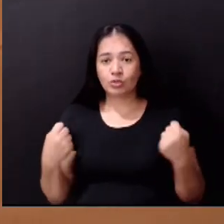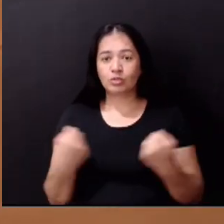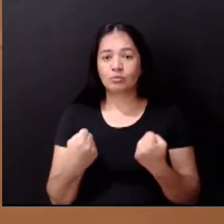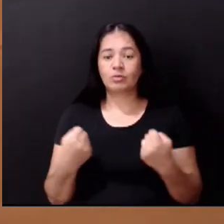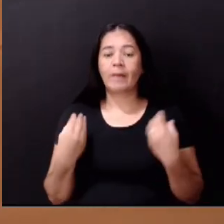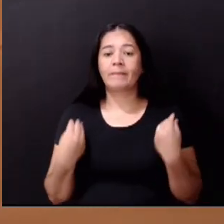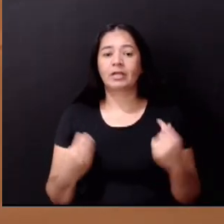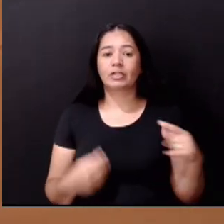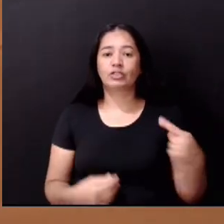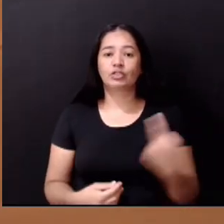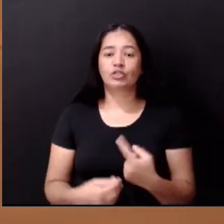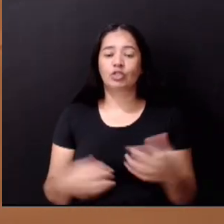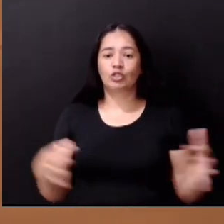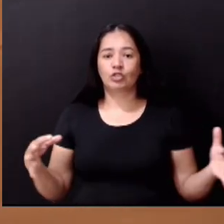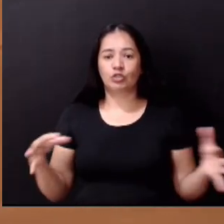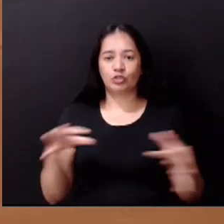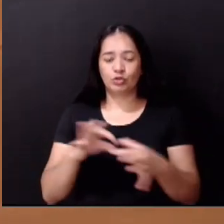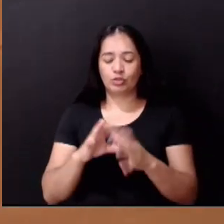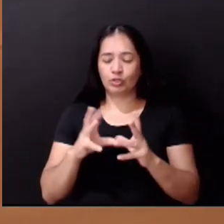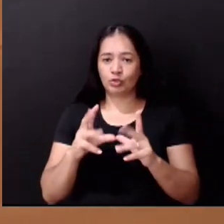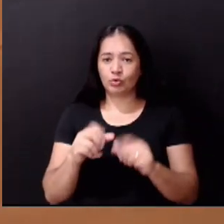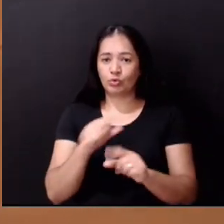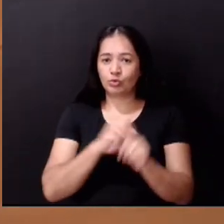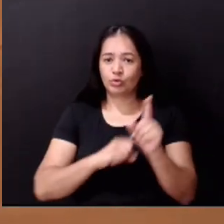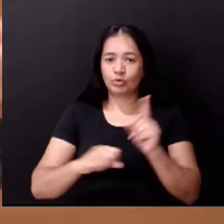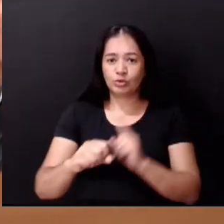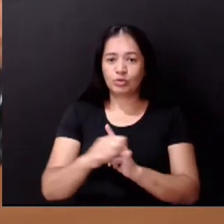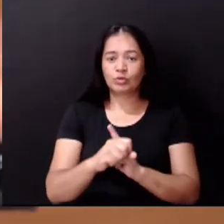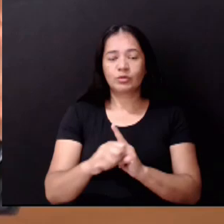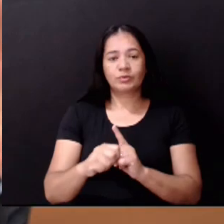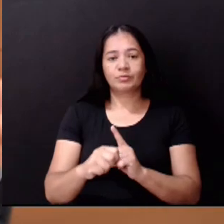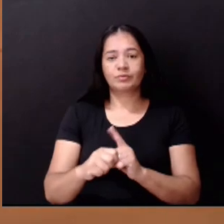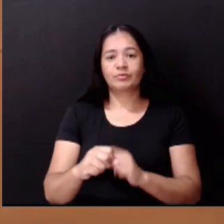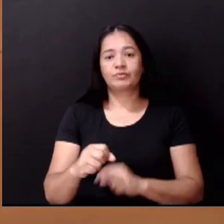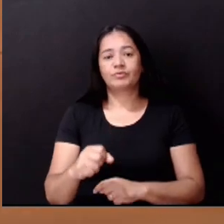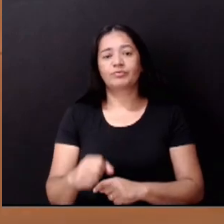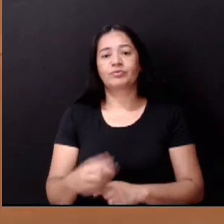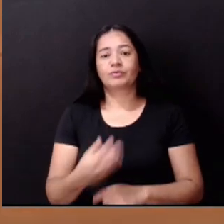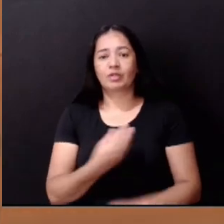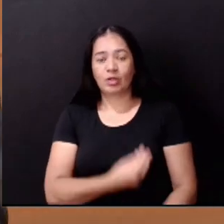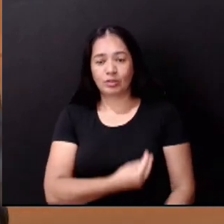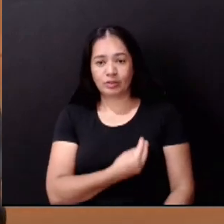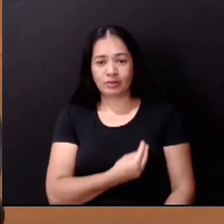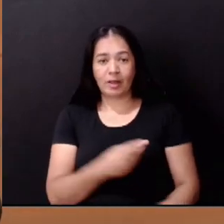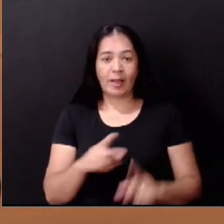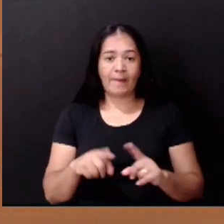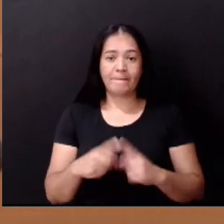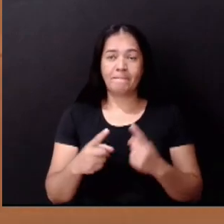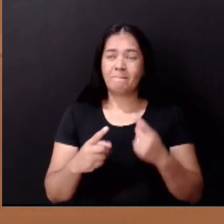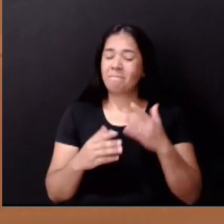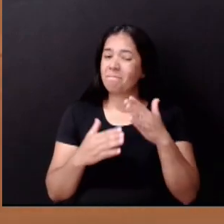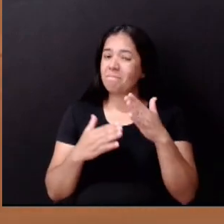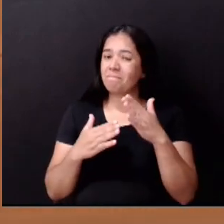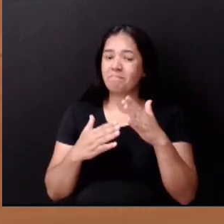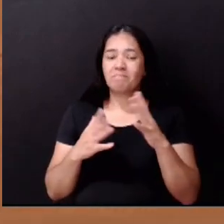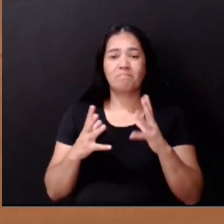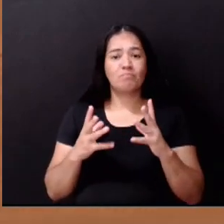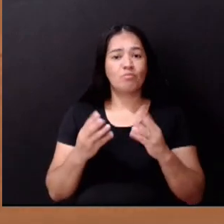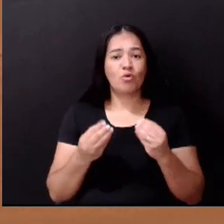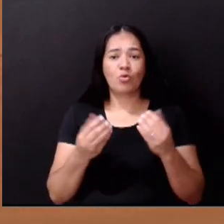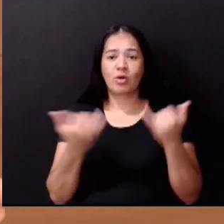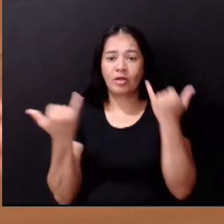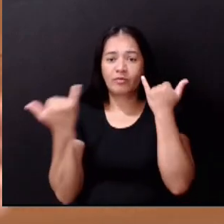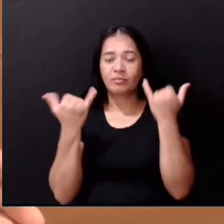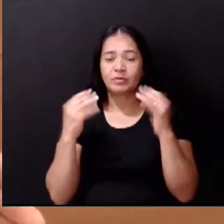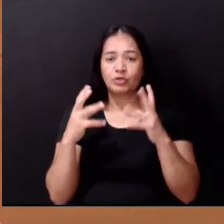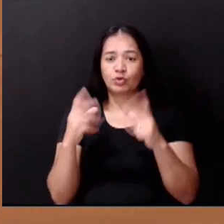da sociedade, do nosso meio de vivência, o máximo possível de informações para que todos nós chegamos num consenso